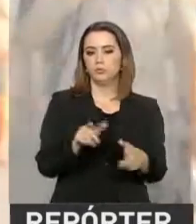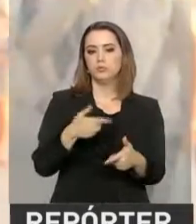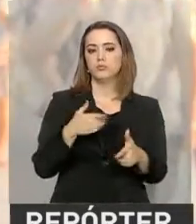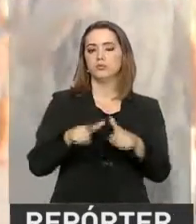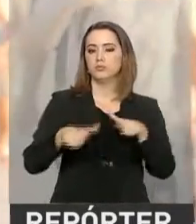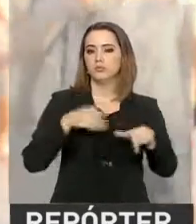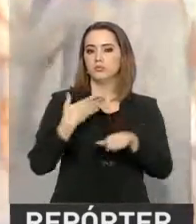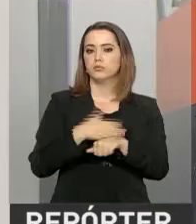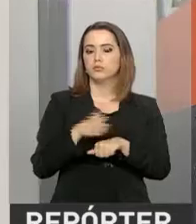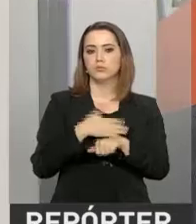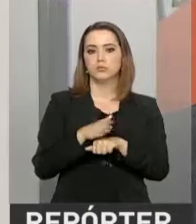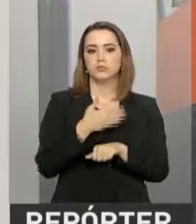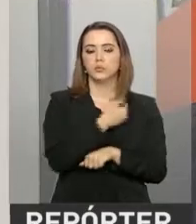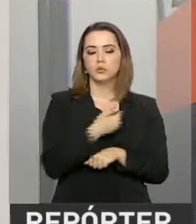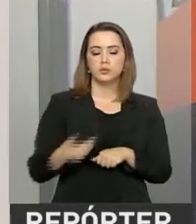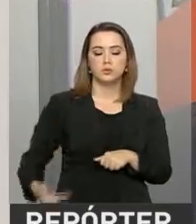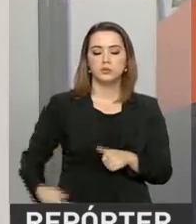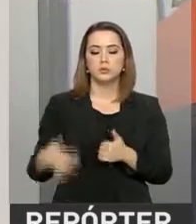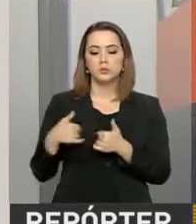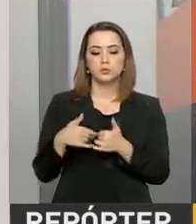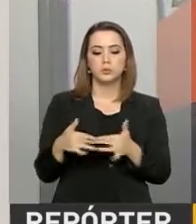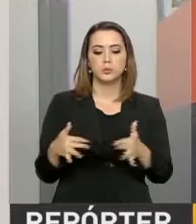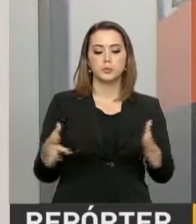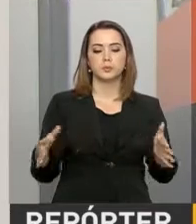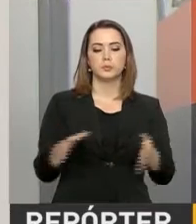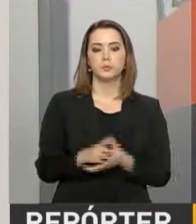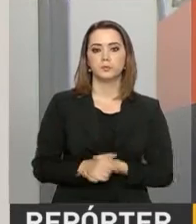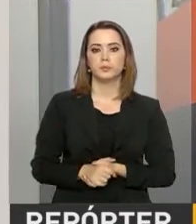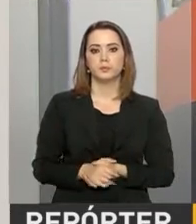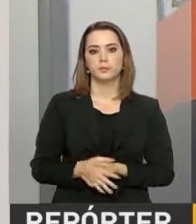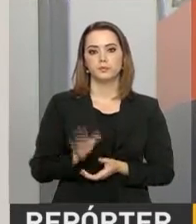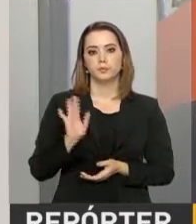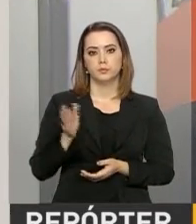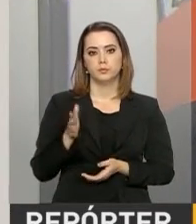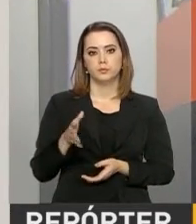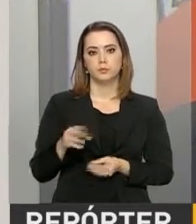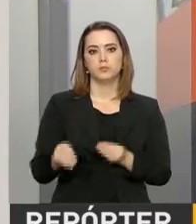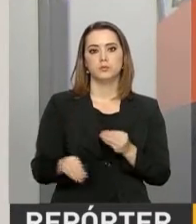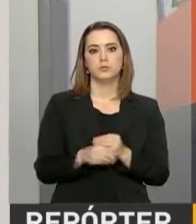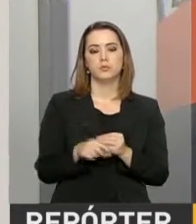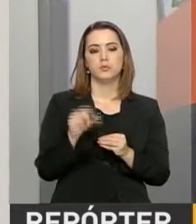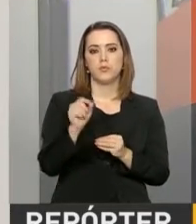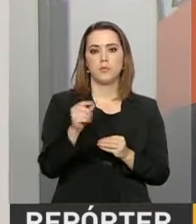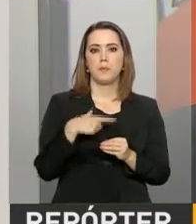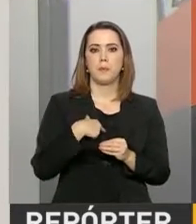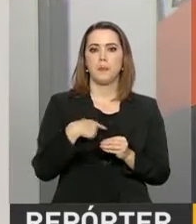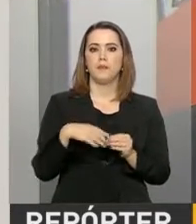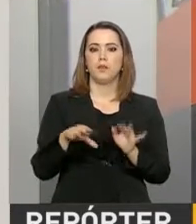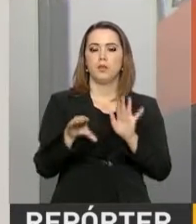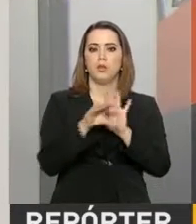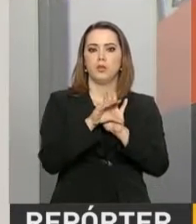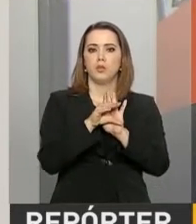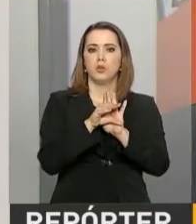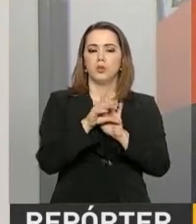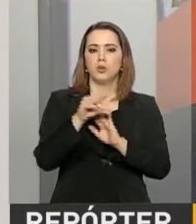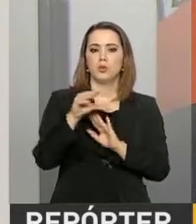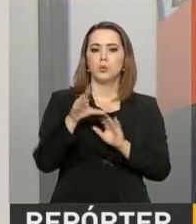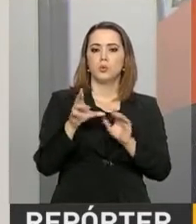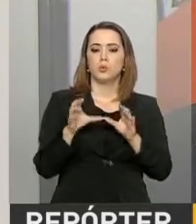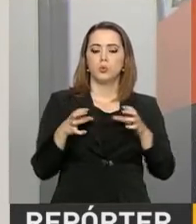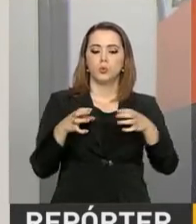aumentar a abrangência do estágio. Nós estamos já em fase de implementação do Comitê Nacional do Estágio, o